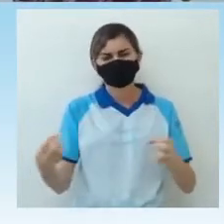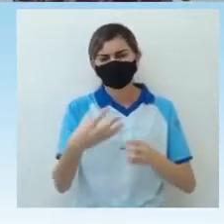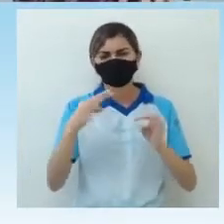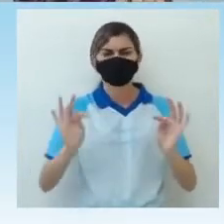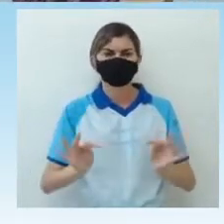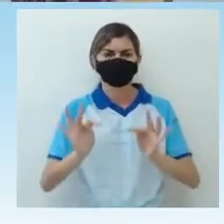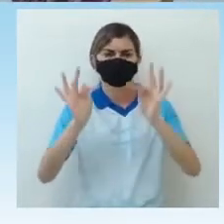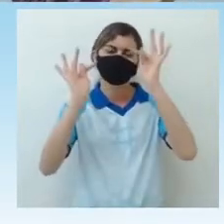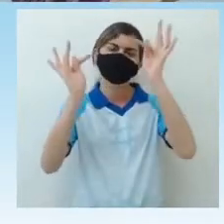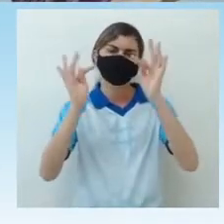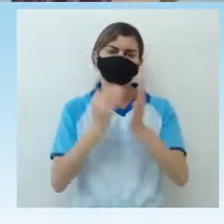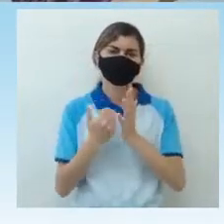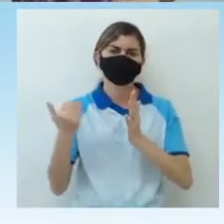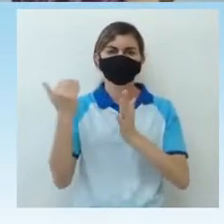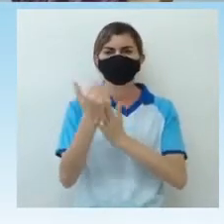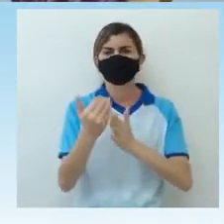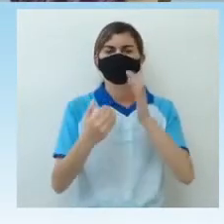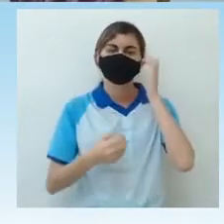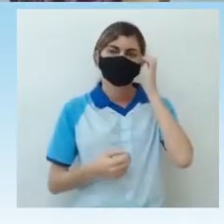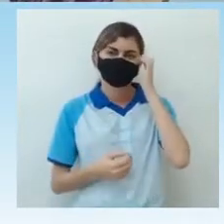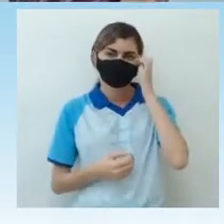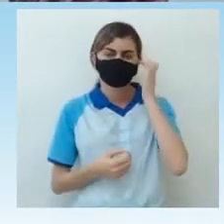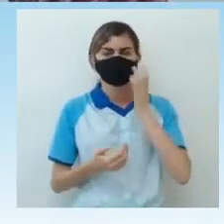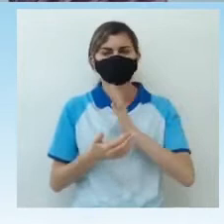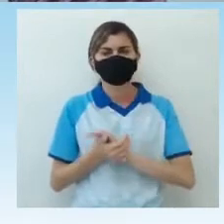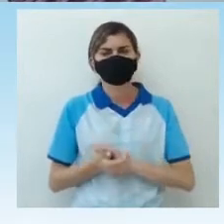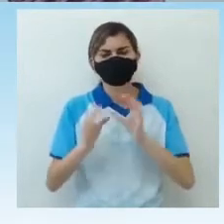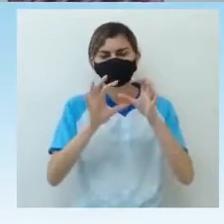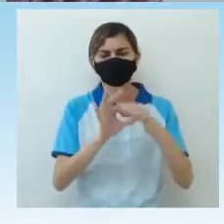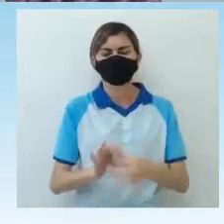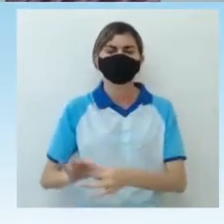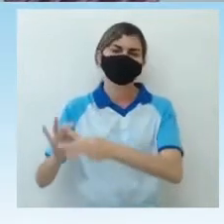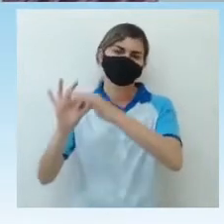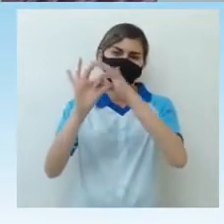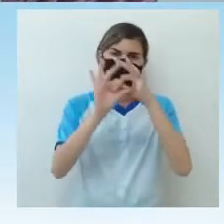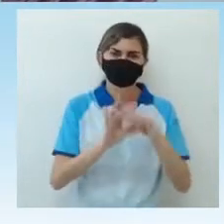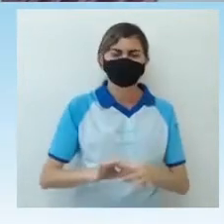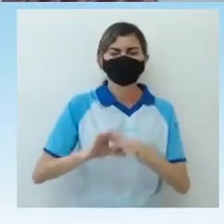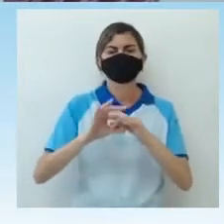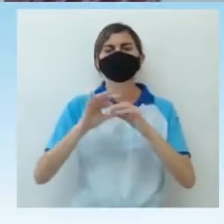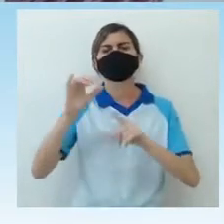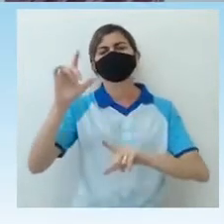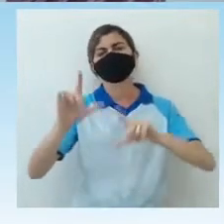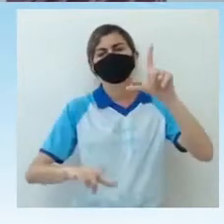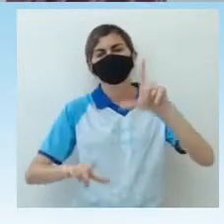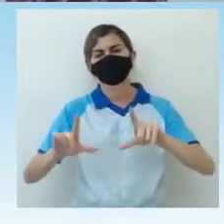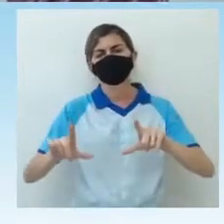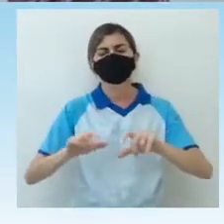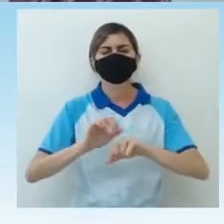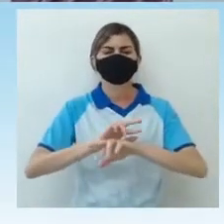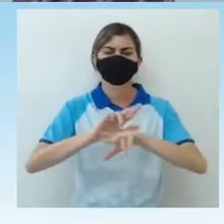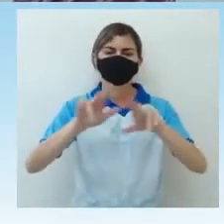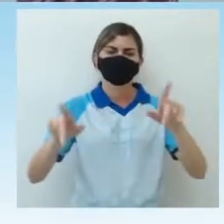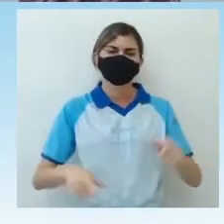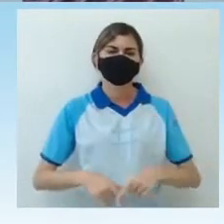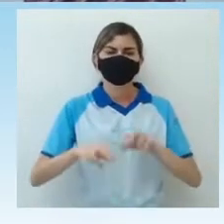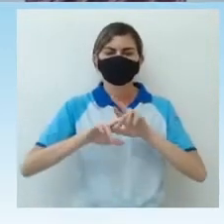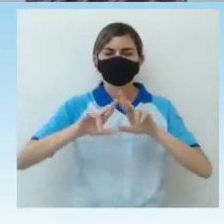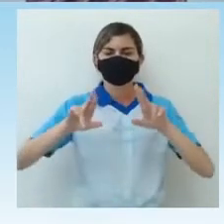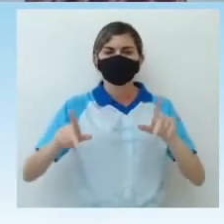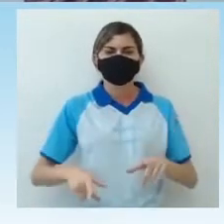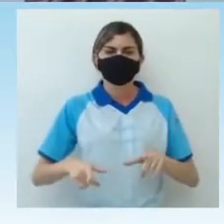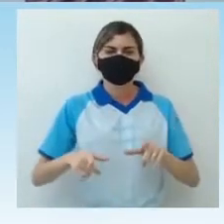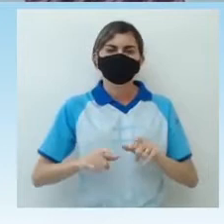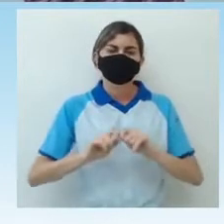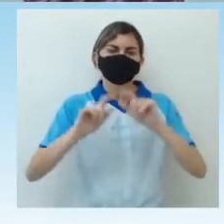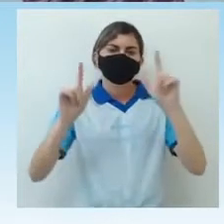que a gente vai ver mais à frente. O universo midiático, ele abrange uma série de diferentes